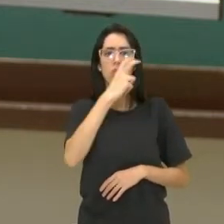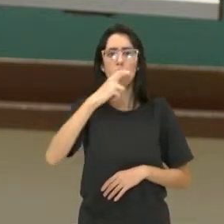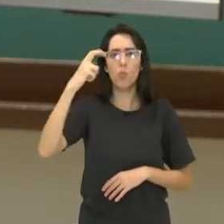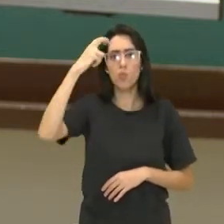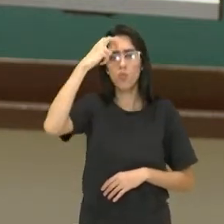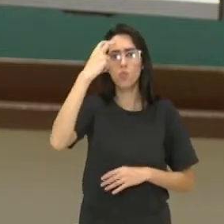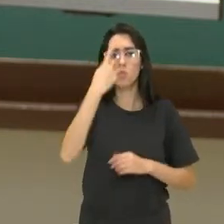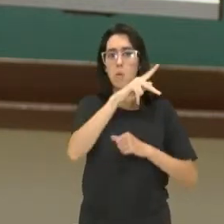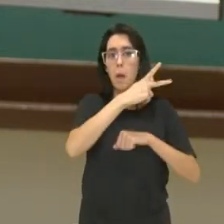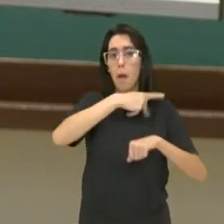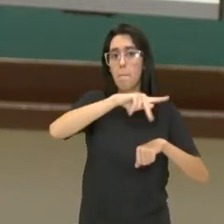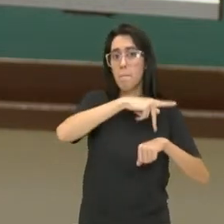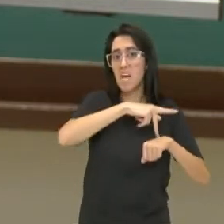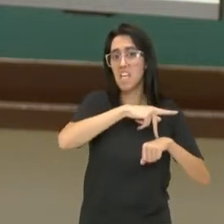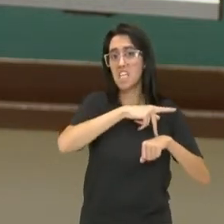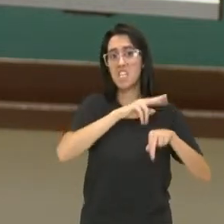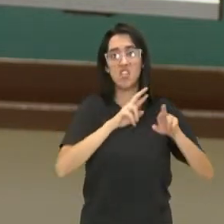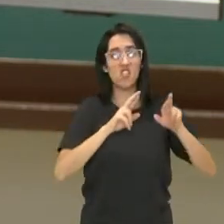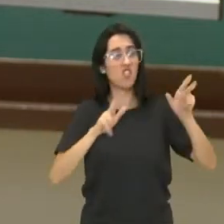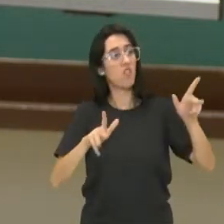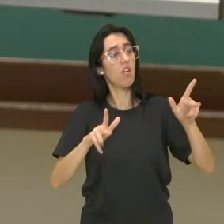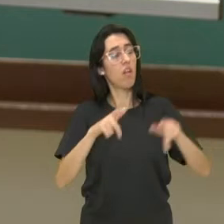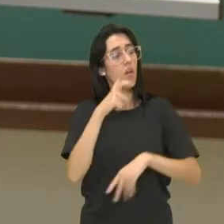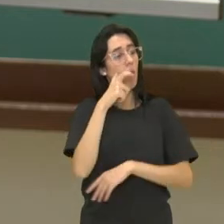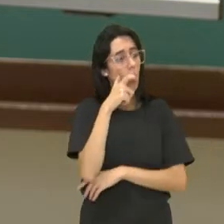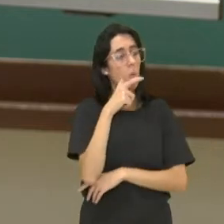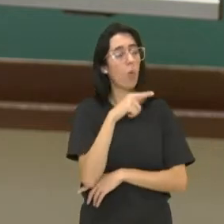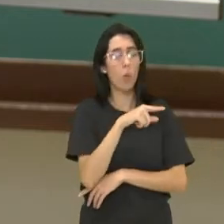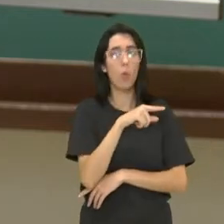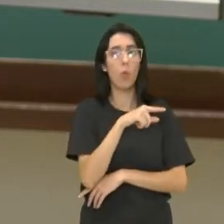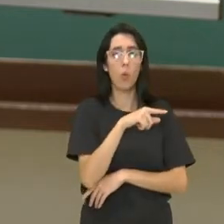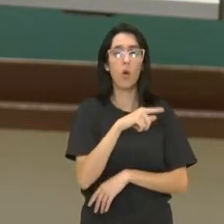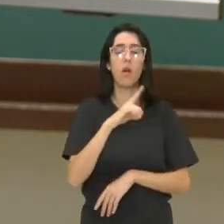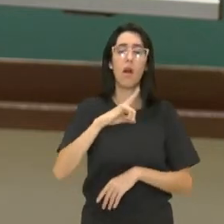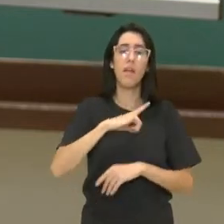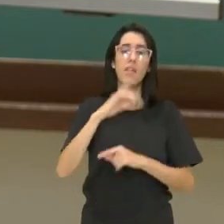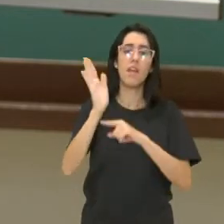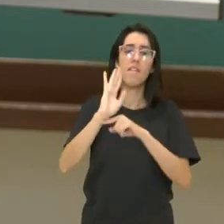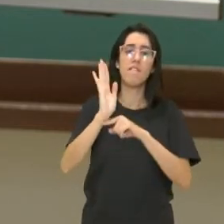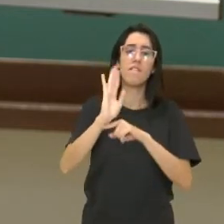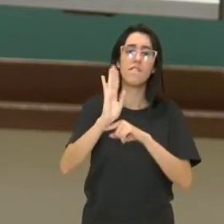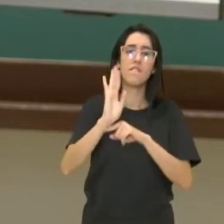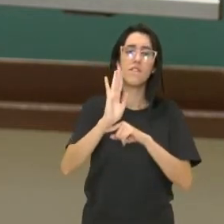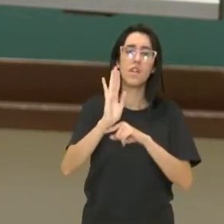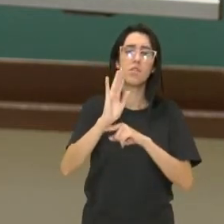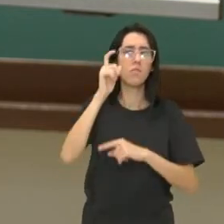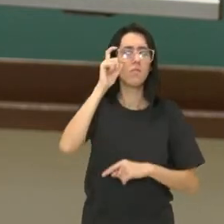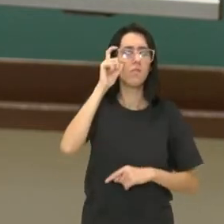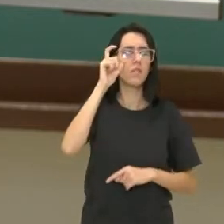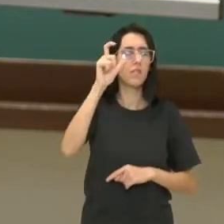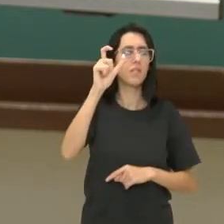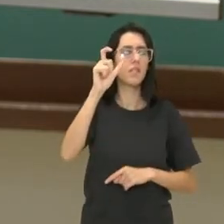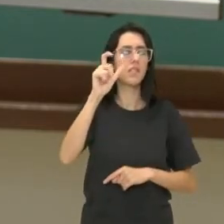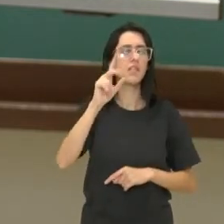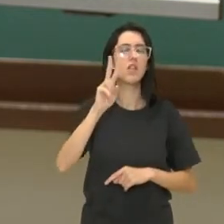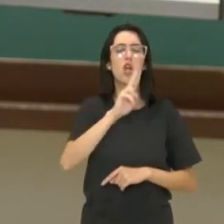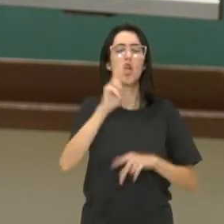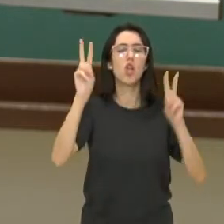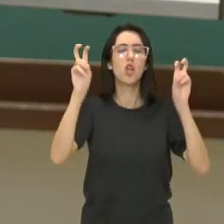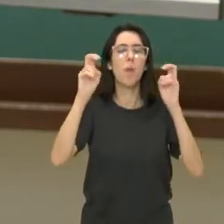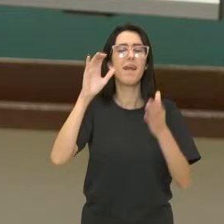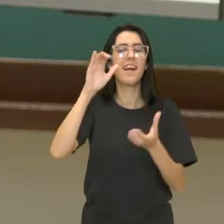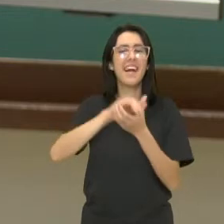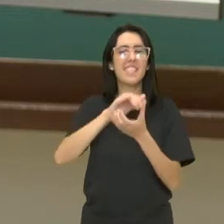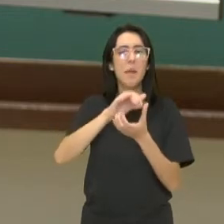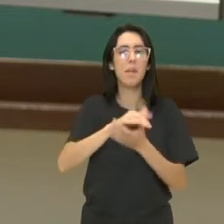de um país diferente. Tem um filme chamado, ele é bem interessante, Casamento de Grego,